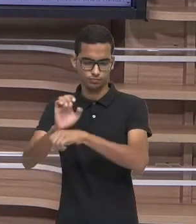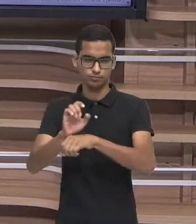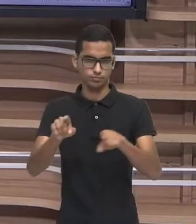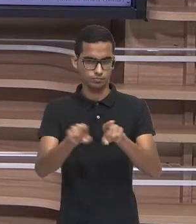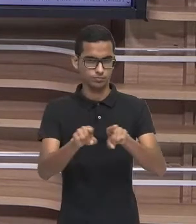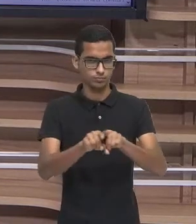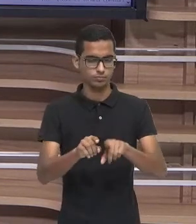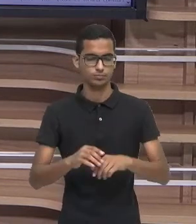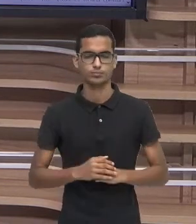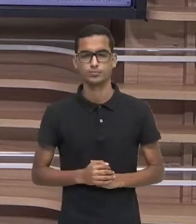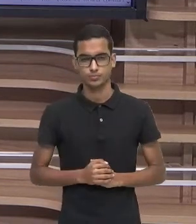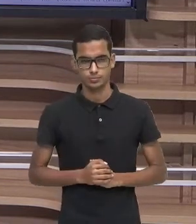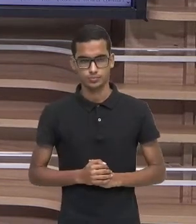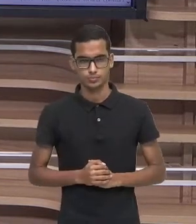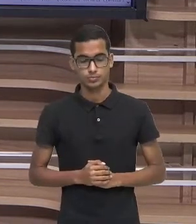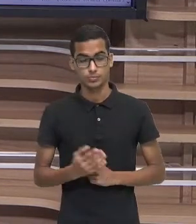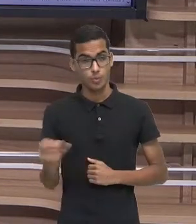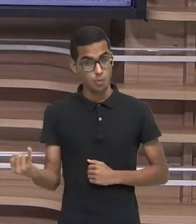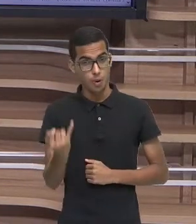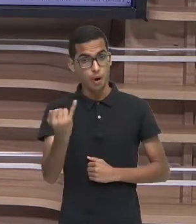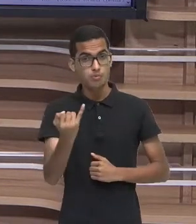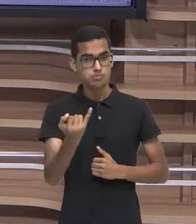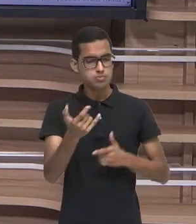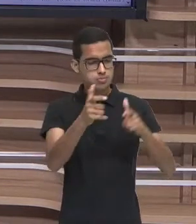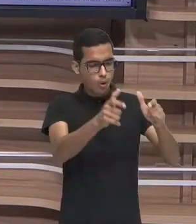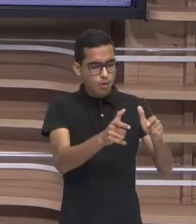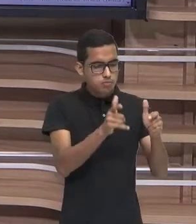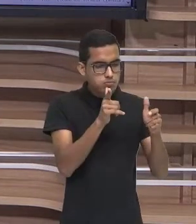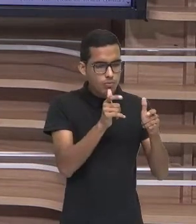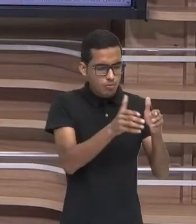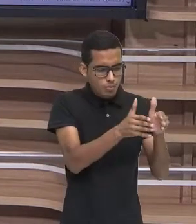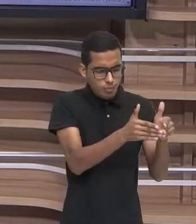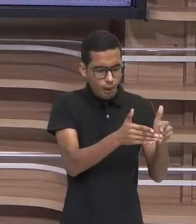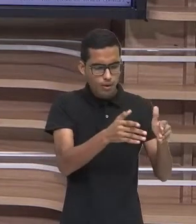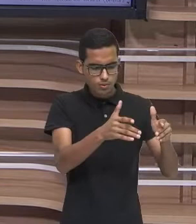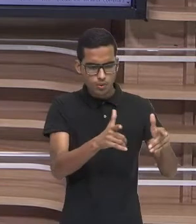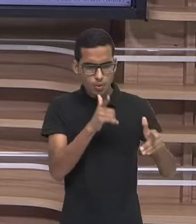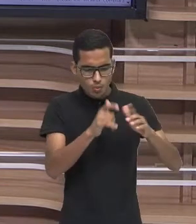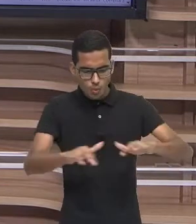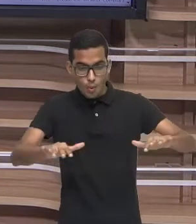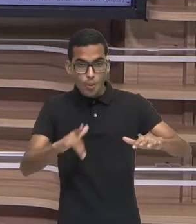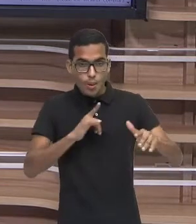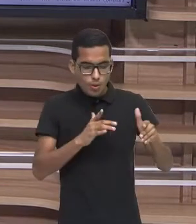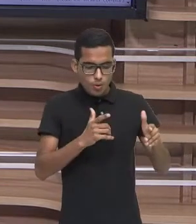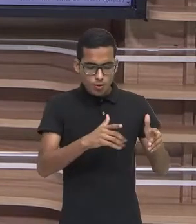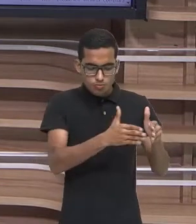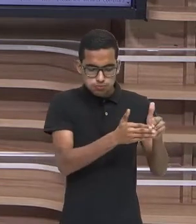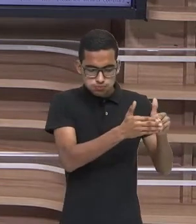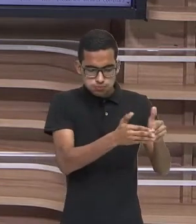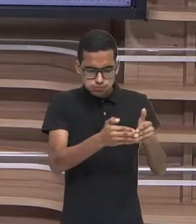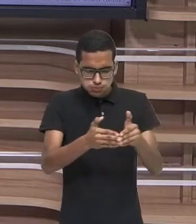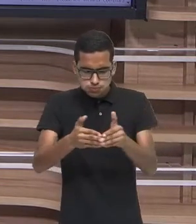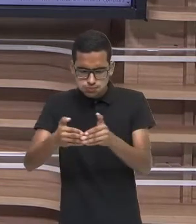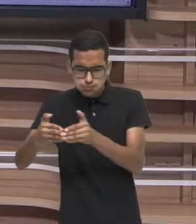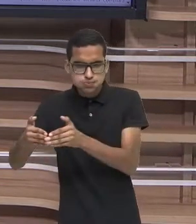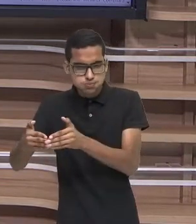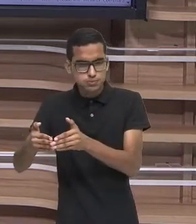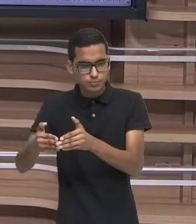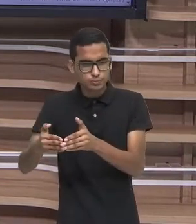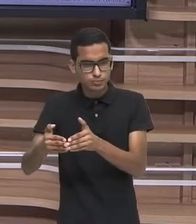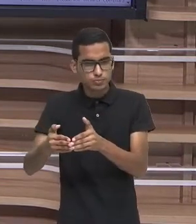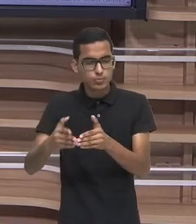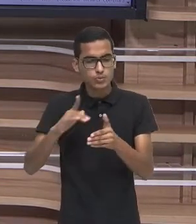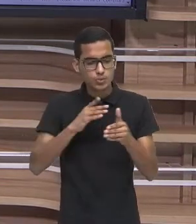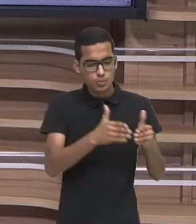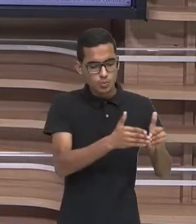desses portos, né? E esses portos vão ter aí essa certa comunicação com os rios para